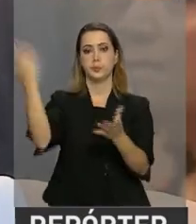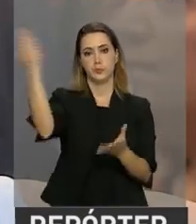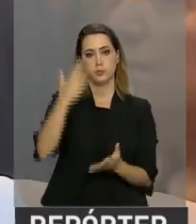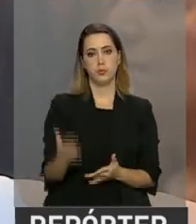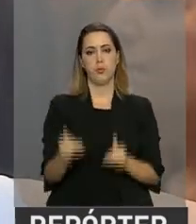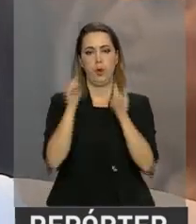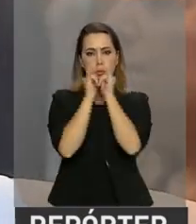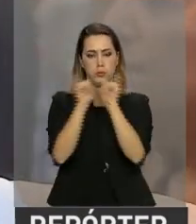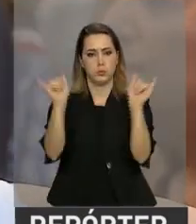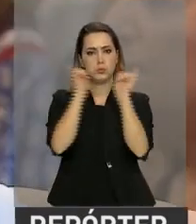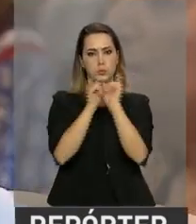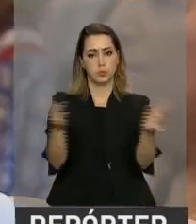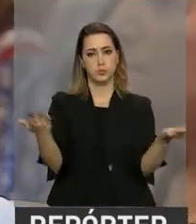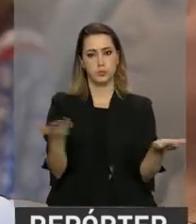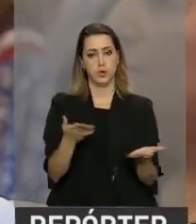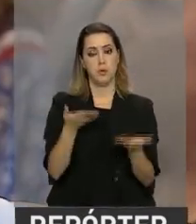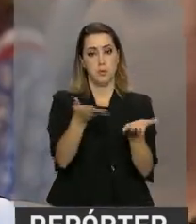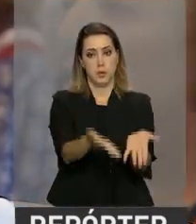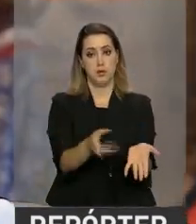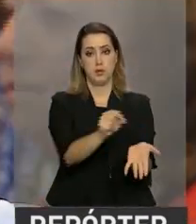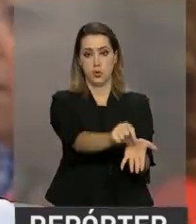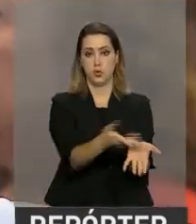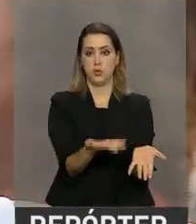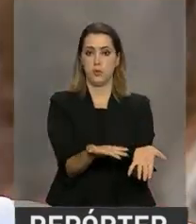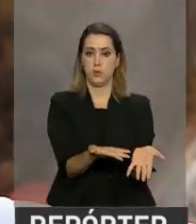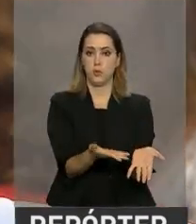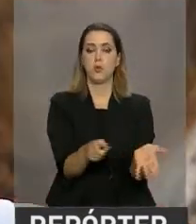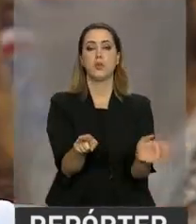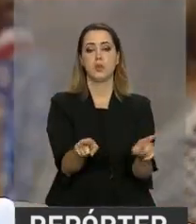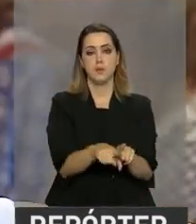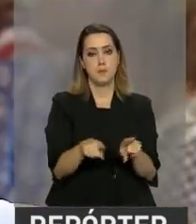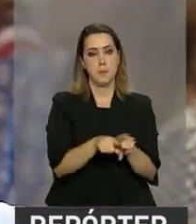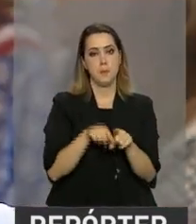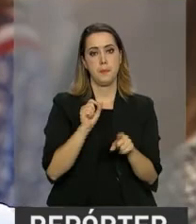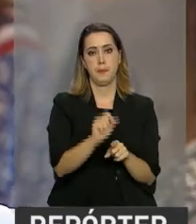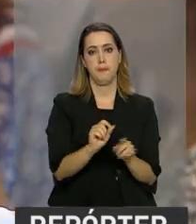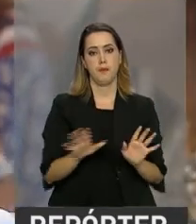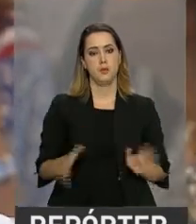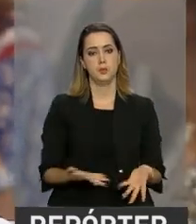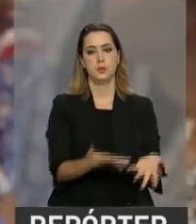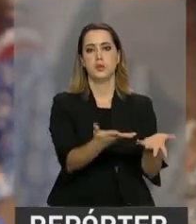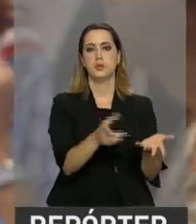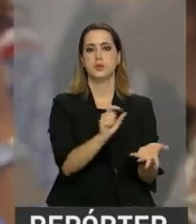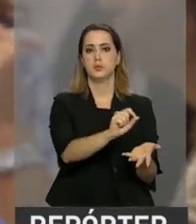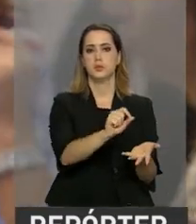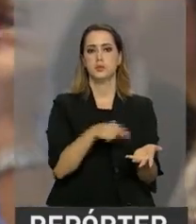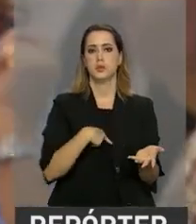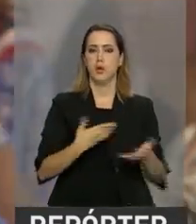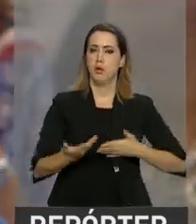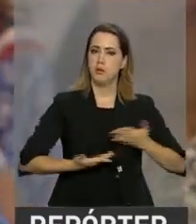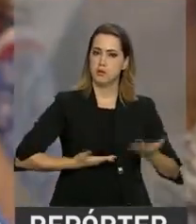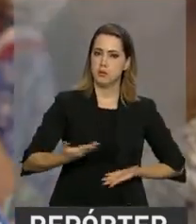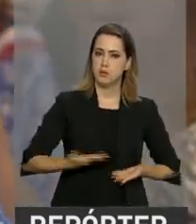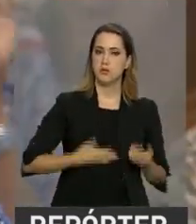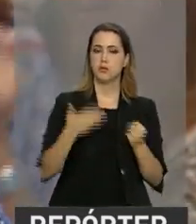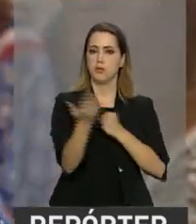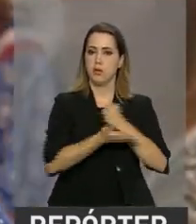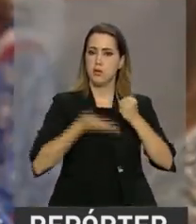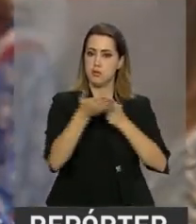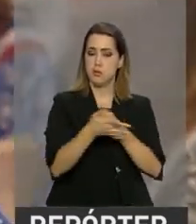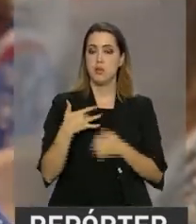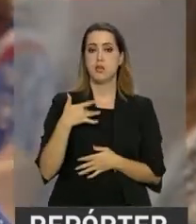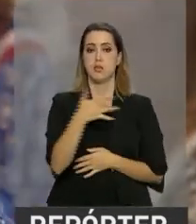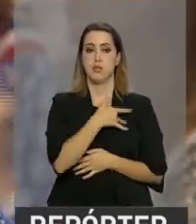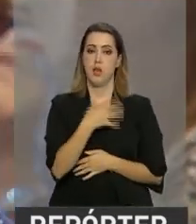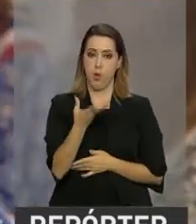fazer essa campanha, para ela chegar lá e também para criar demanda, vamos dizer assim, para os serviços de saúde na testagem